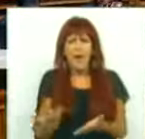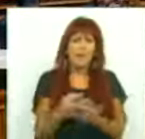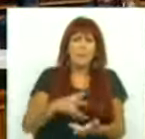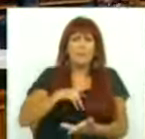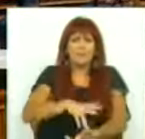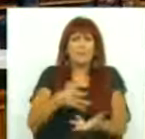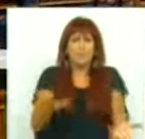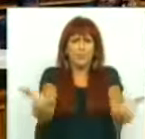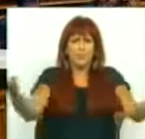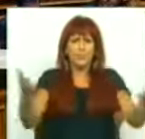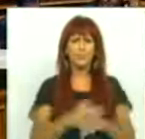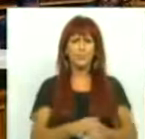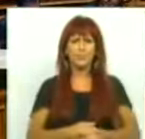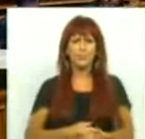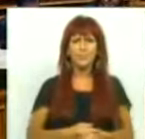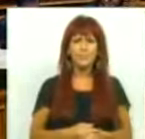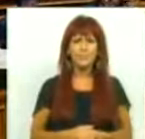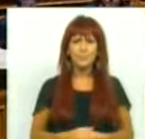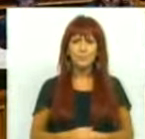Portugal.